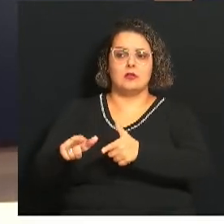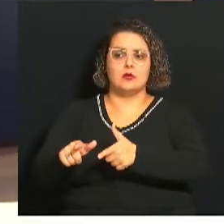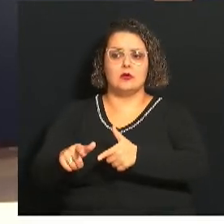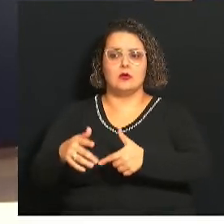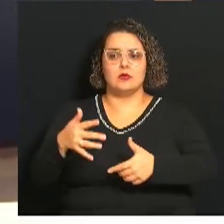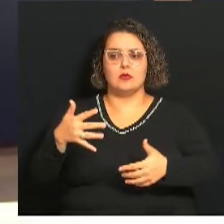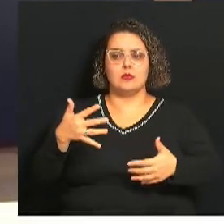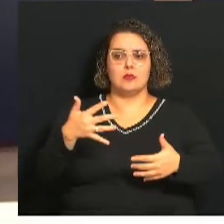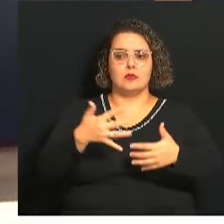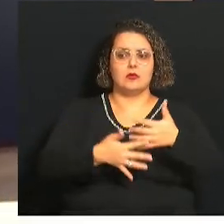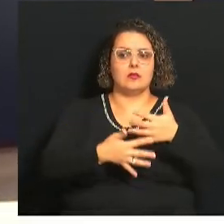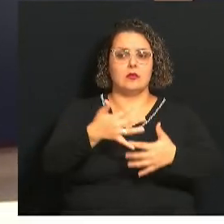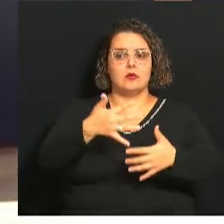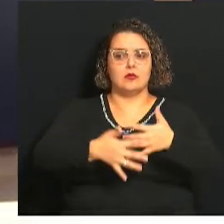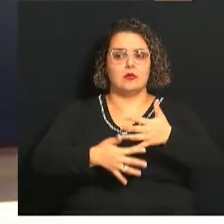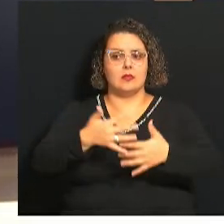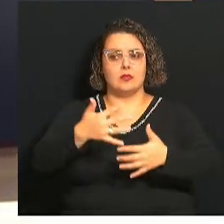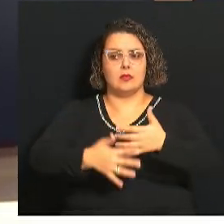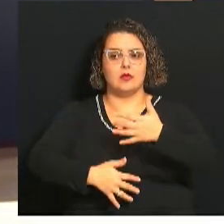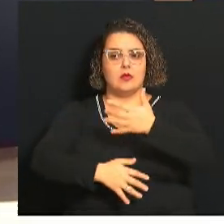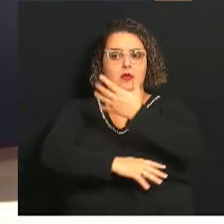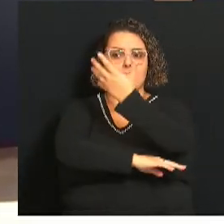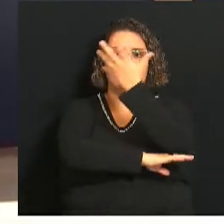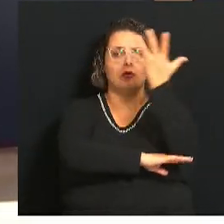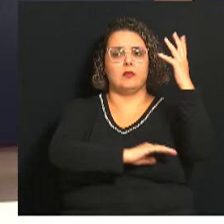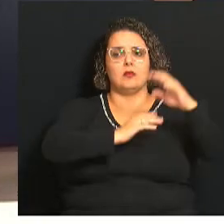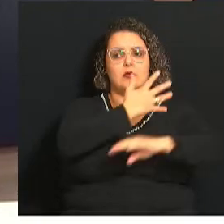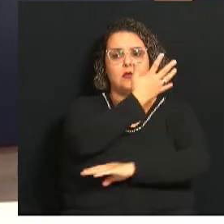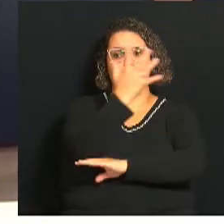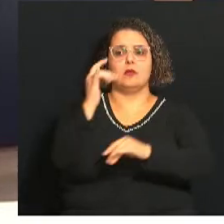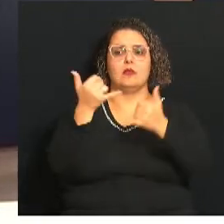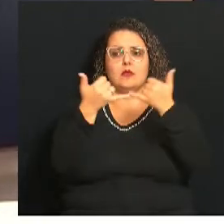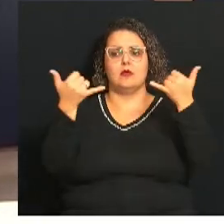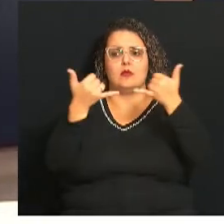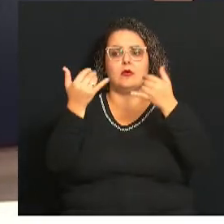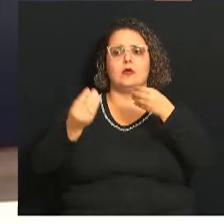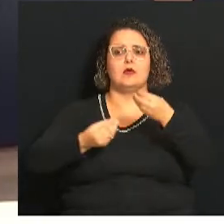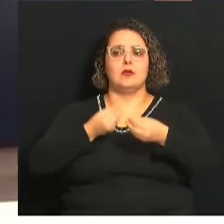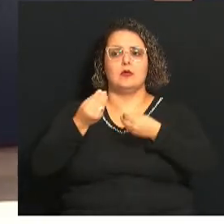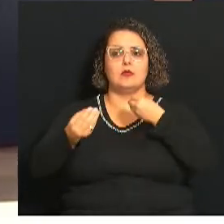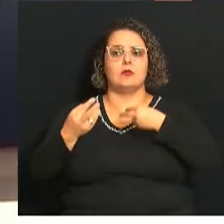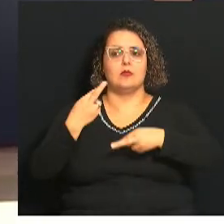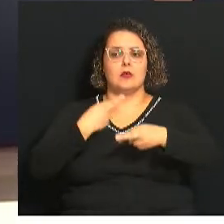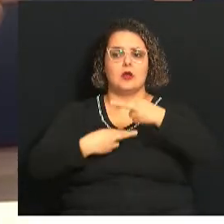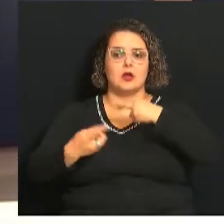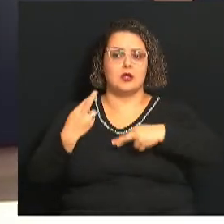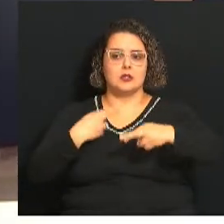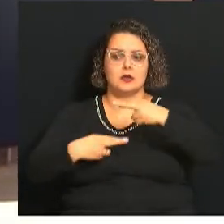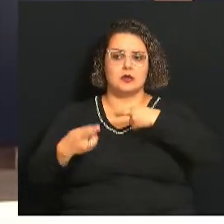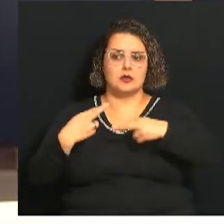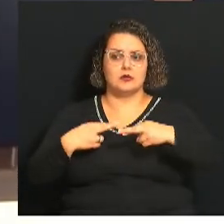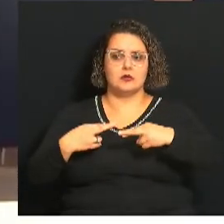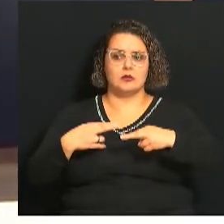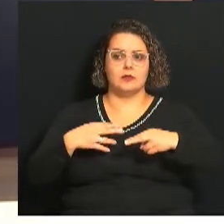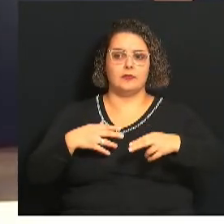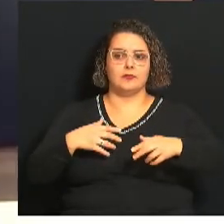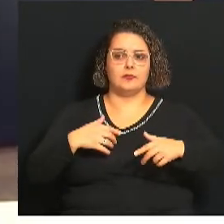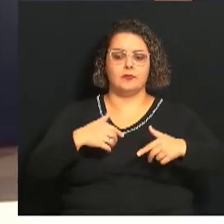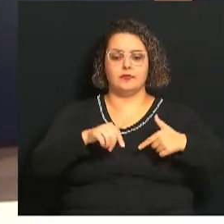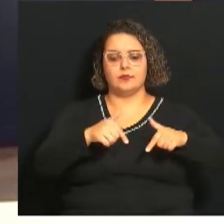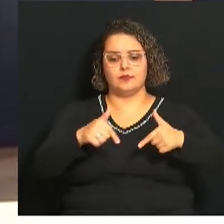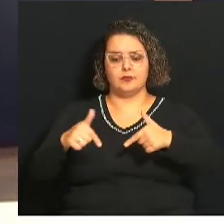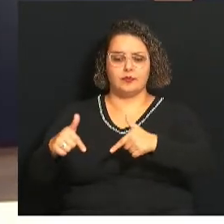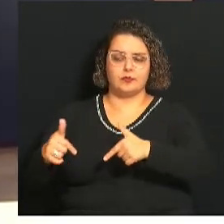interferem na arborização com sua fiação? Como é que é essa relação? Porque, às vezes, também operadores de telefonia,